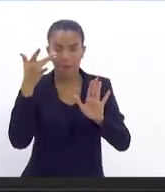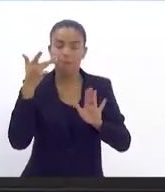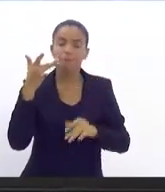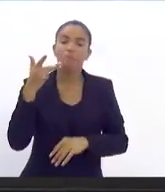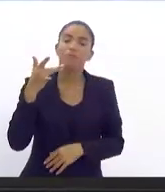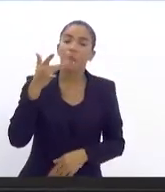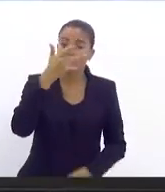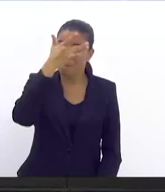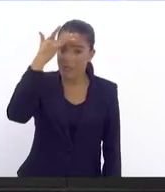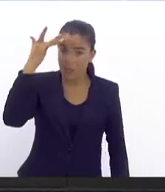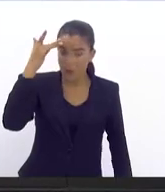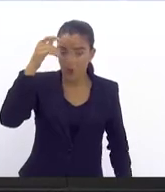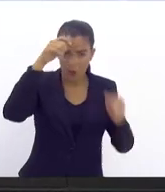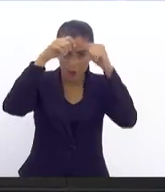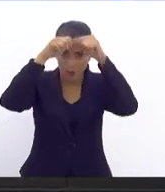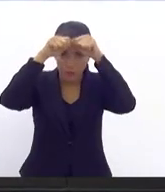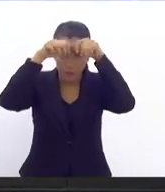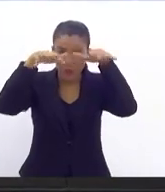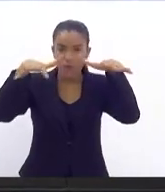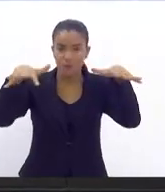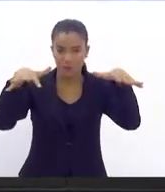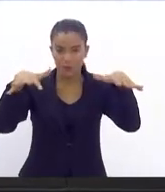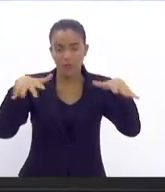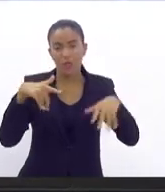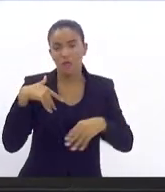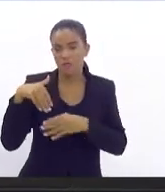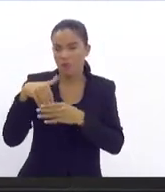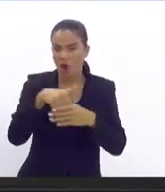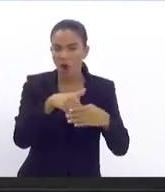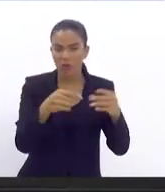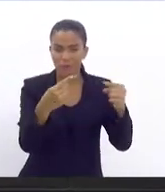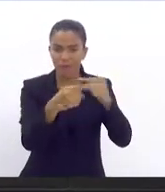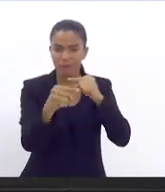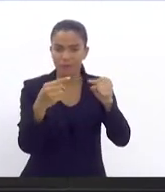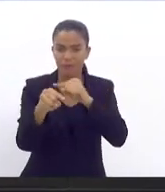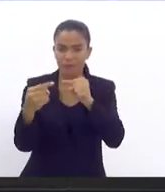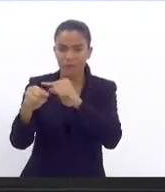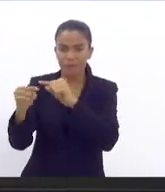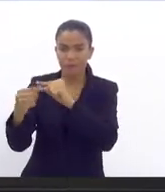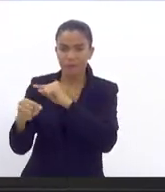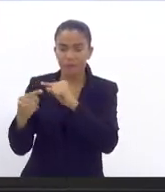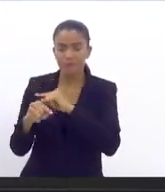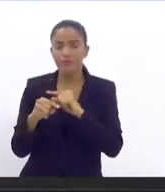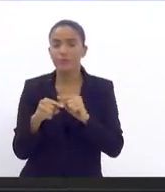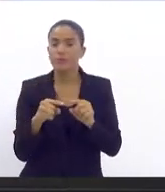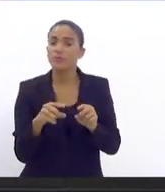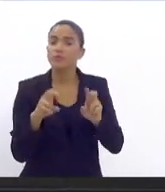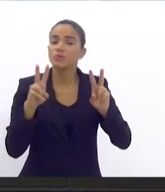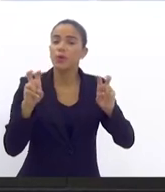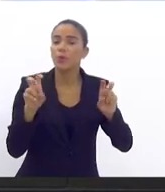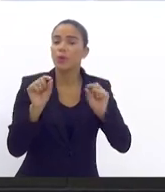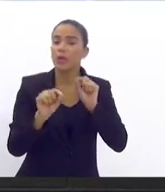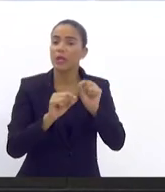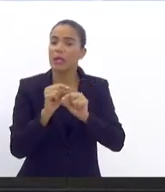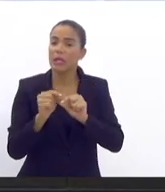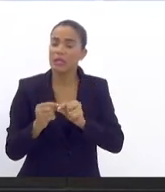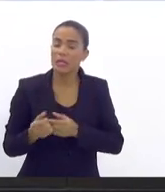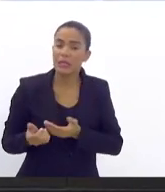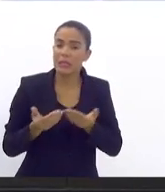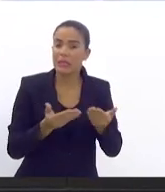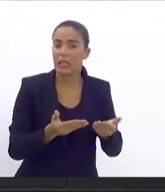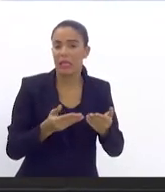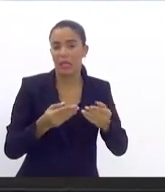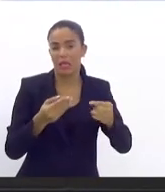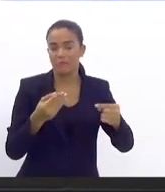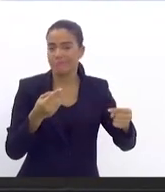autista. Então, eu vou pedir, velho, a todos aqui para apresentar um voto divergente no sentido de dar a constitucionalidade com emendas,